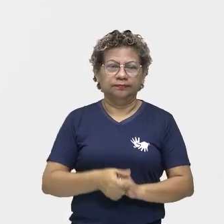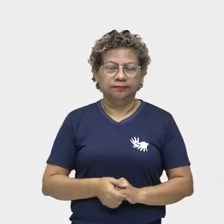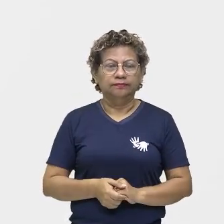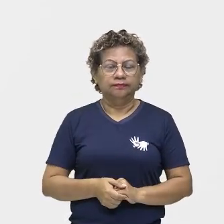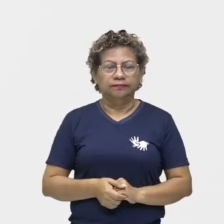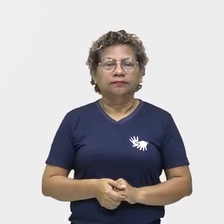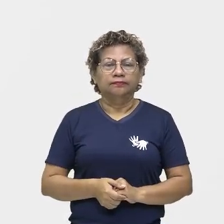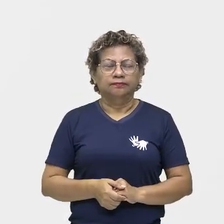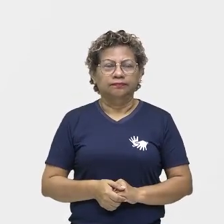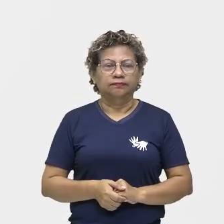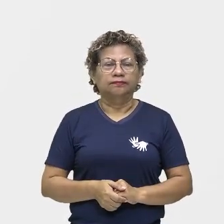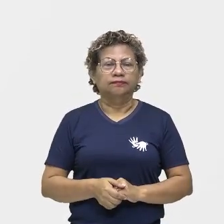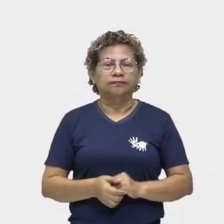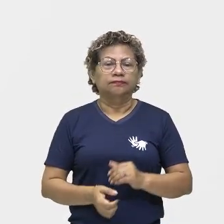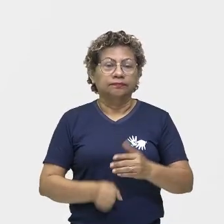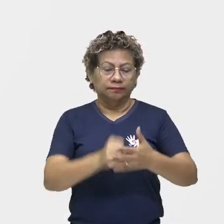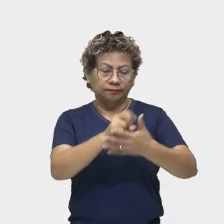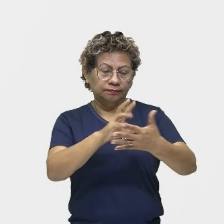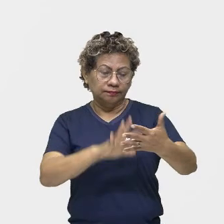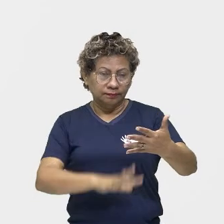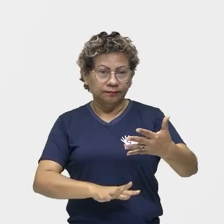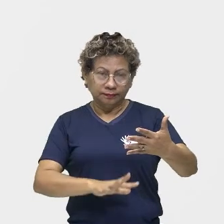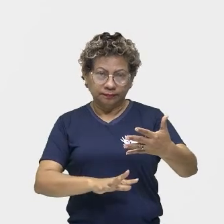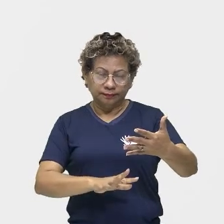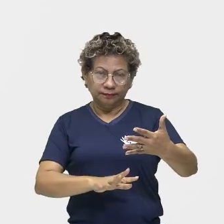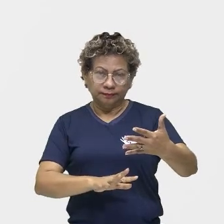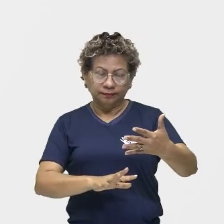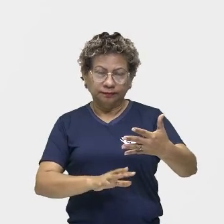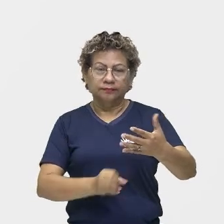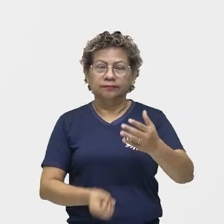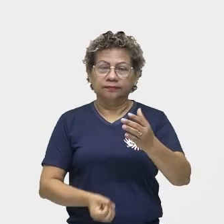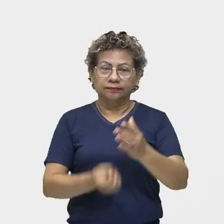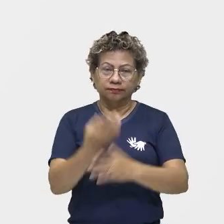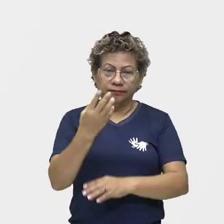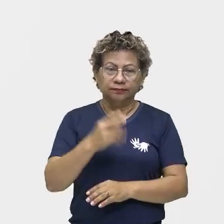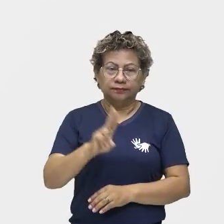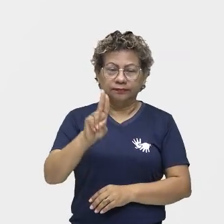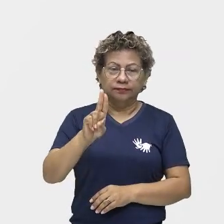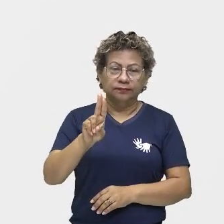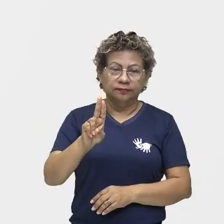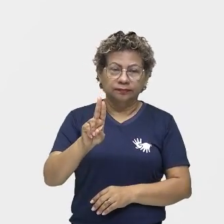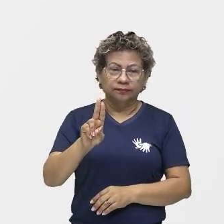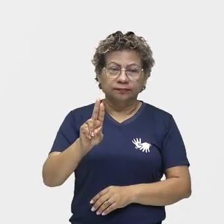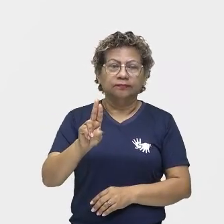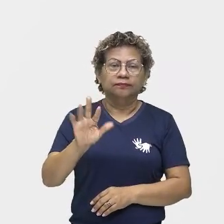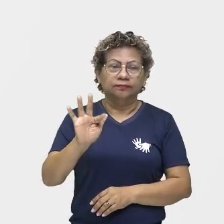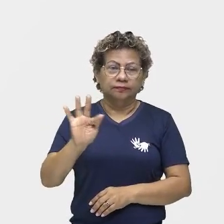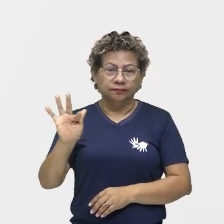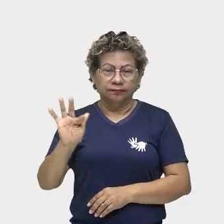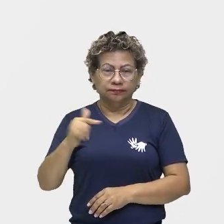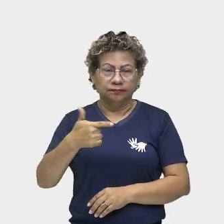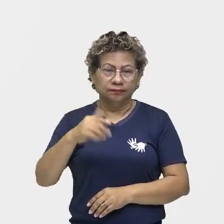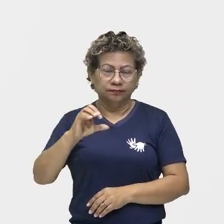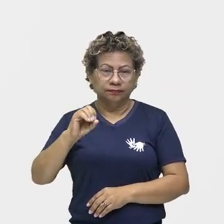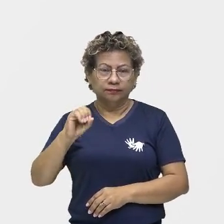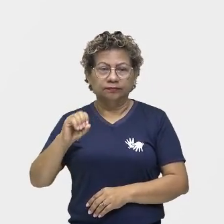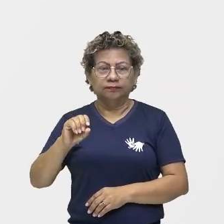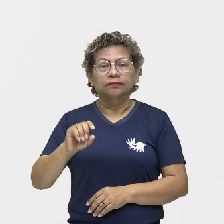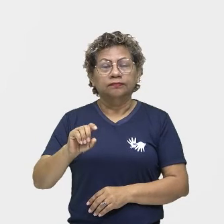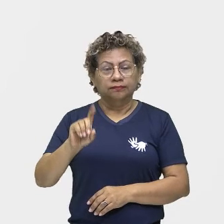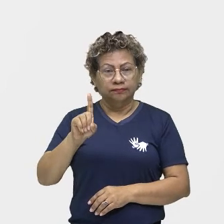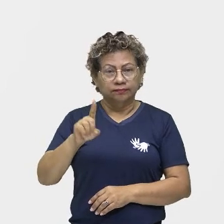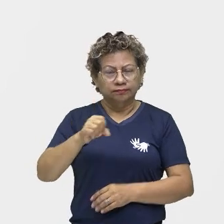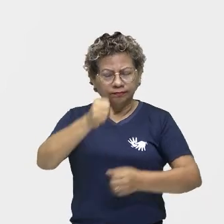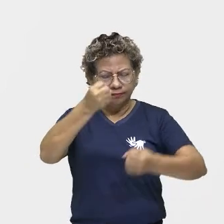de Fortaleza, 2001, diz o seguinte: um pedaço de papel tem a forma de um triângulo equilátero, de lado igual a